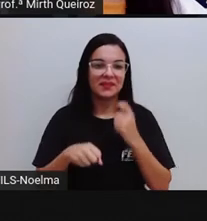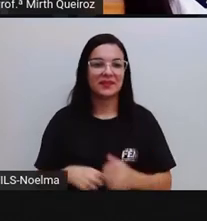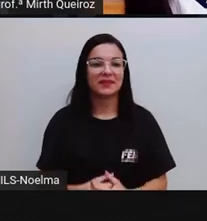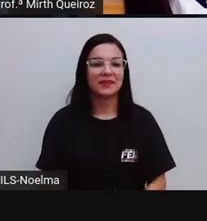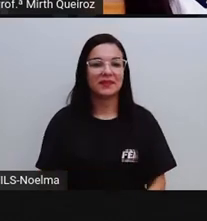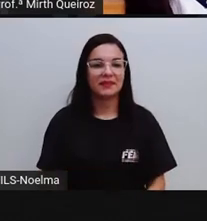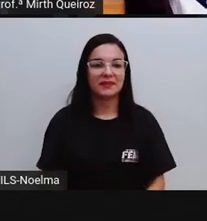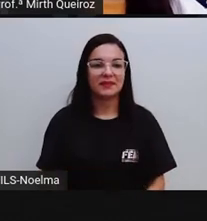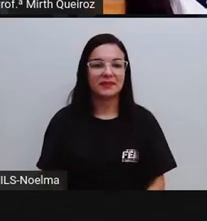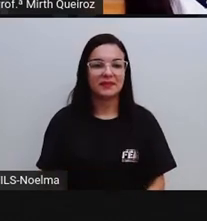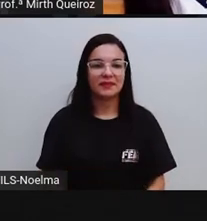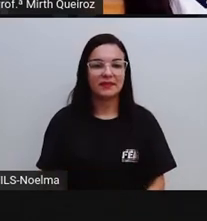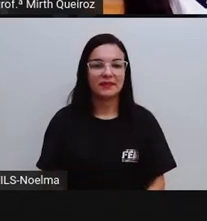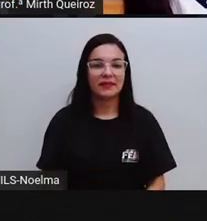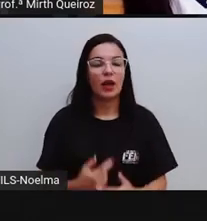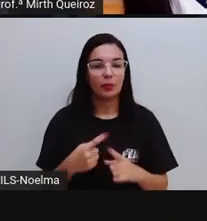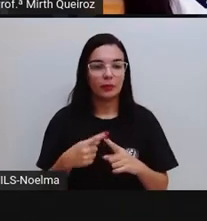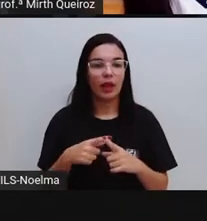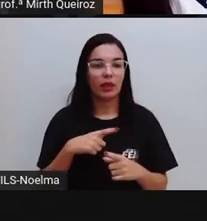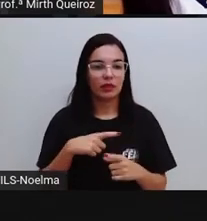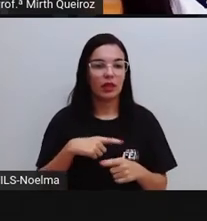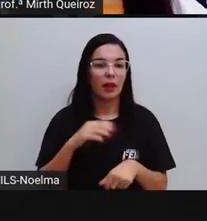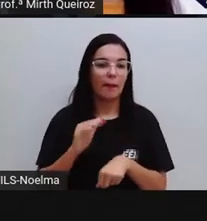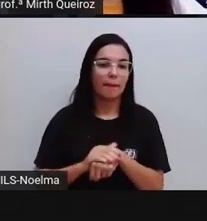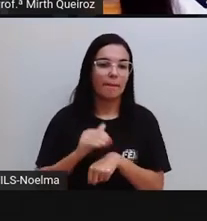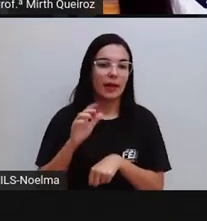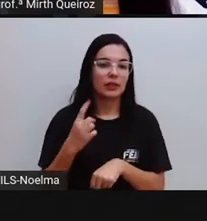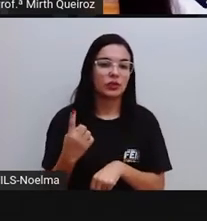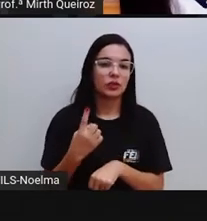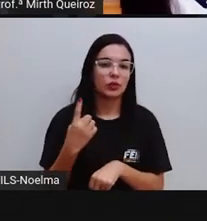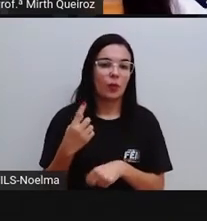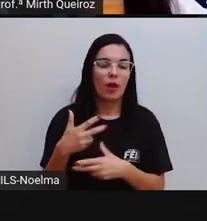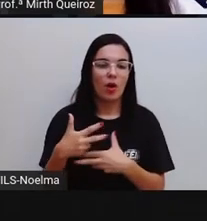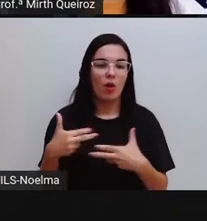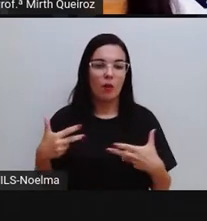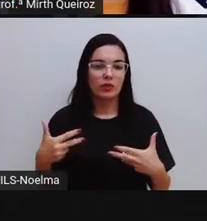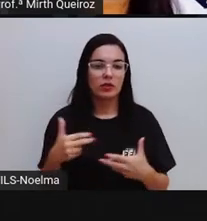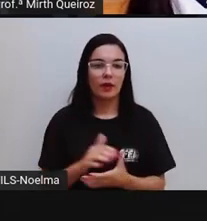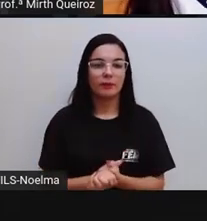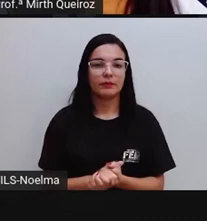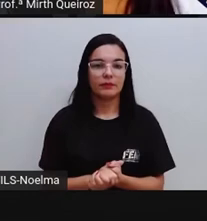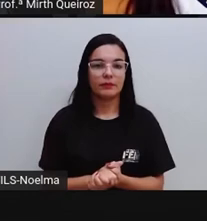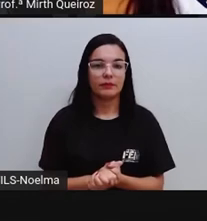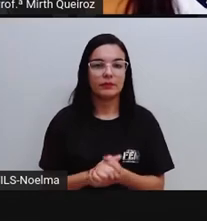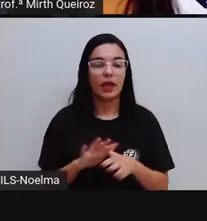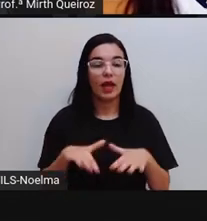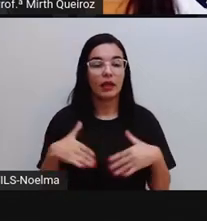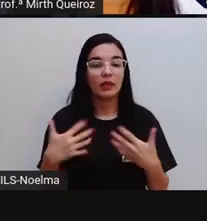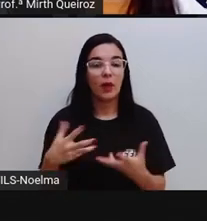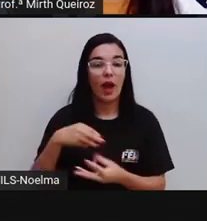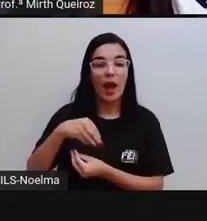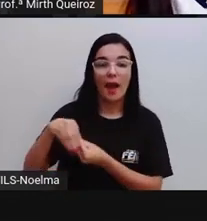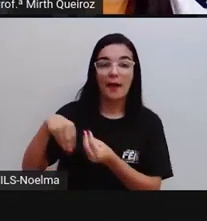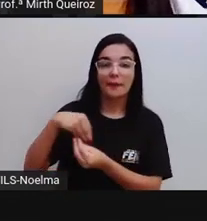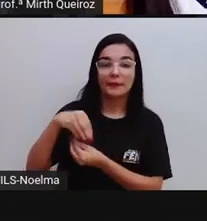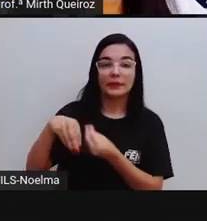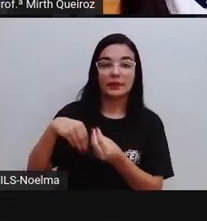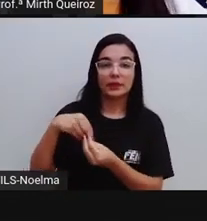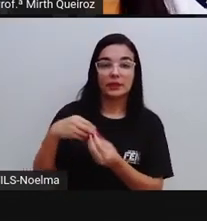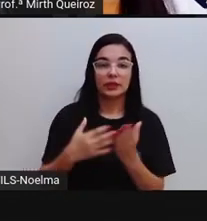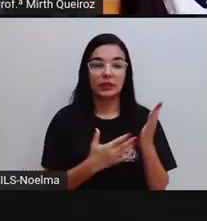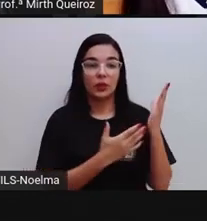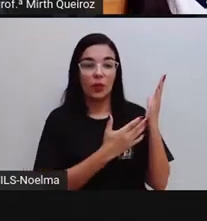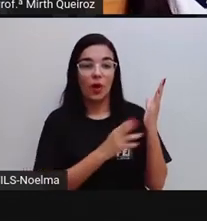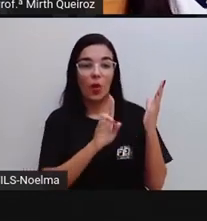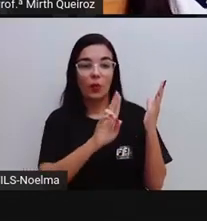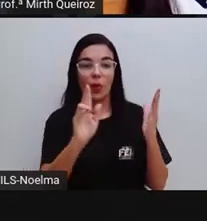mistura, certo? Porque nós vamos ter mais de um componente ali. A mistura